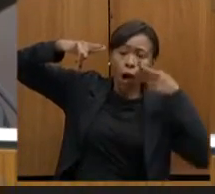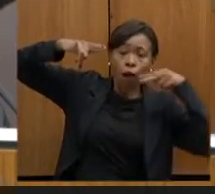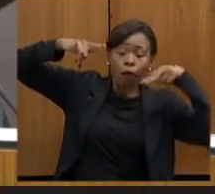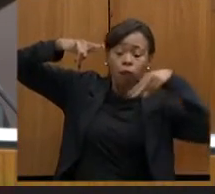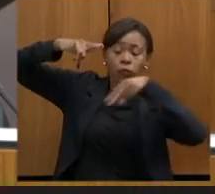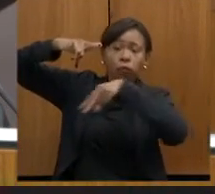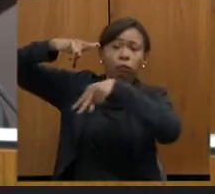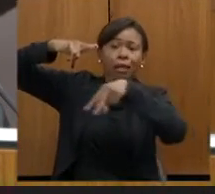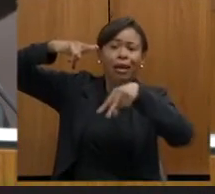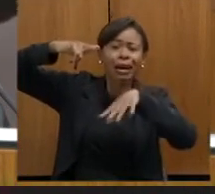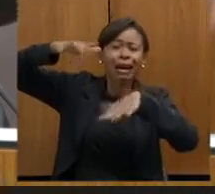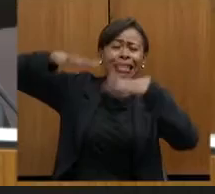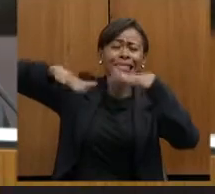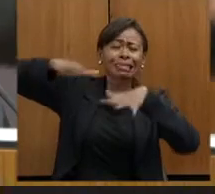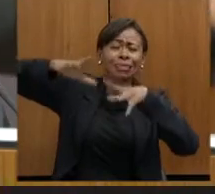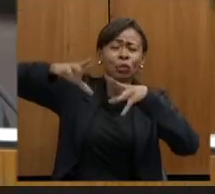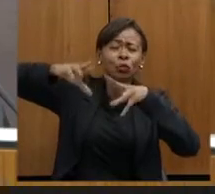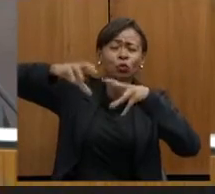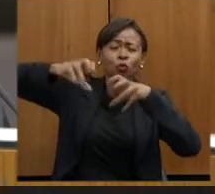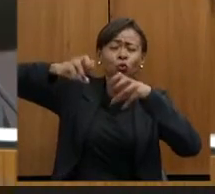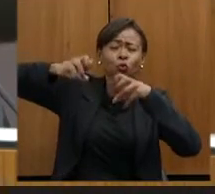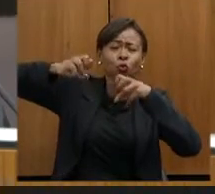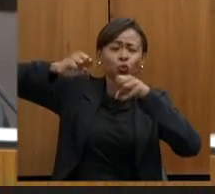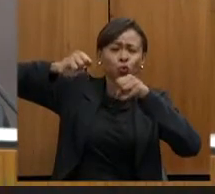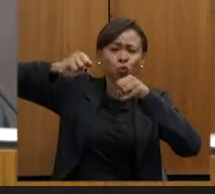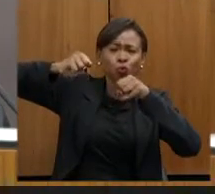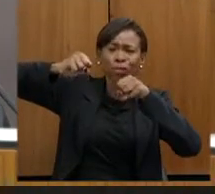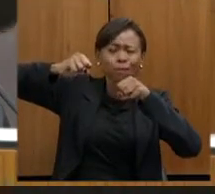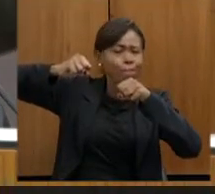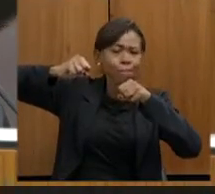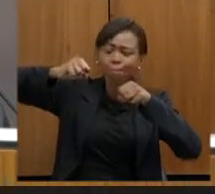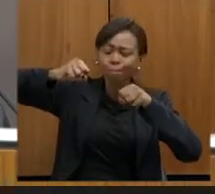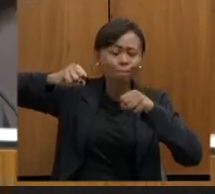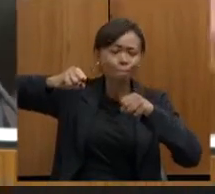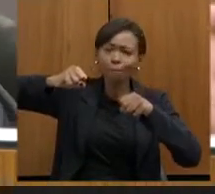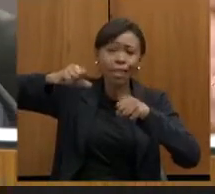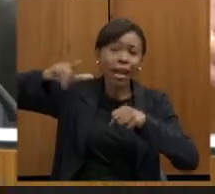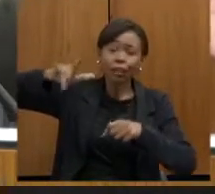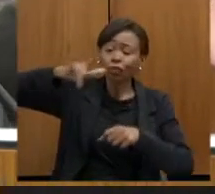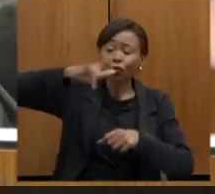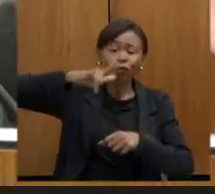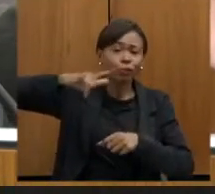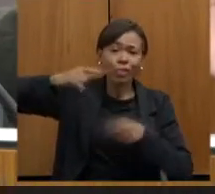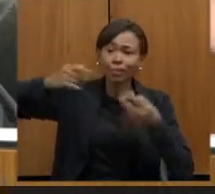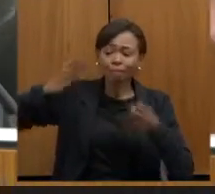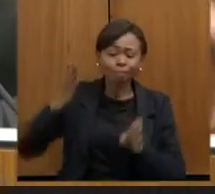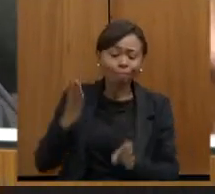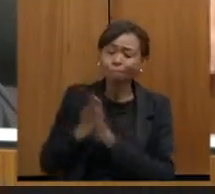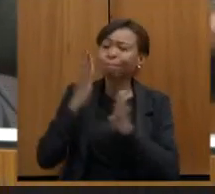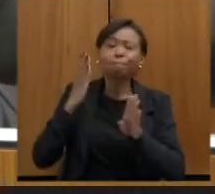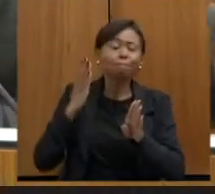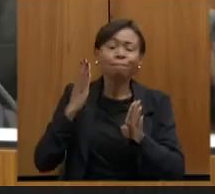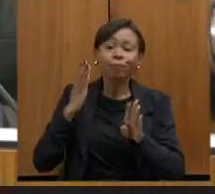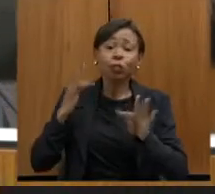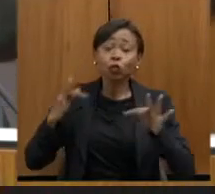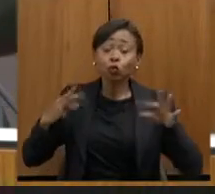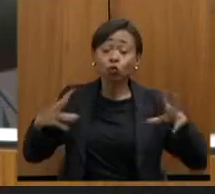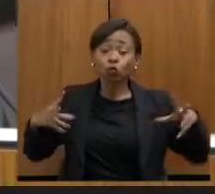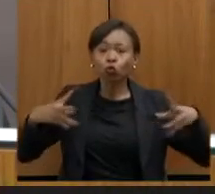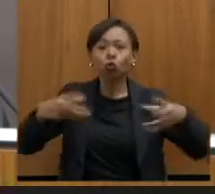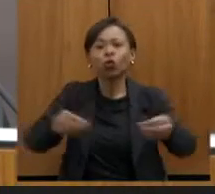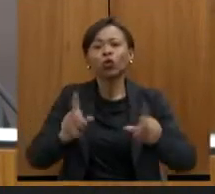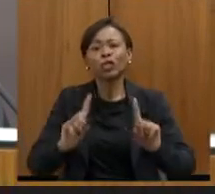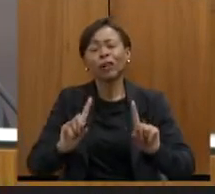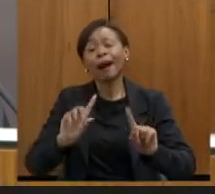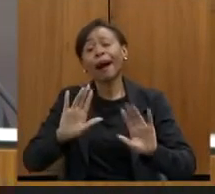sombreamento. não é? Então, come o drone e não pega a área inteira. Então, na hora da medição, vai dar